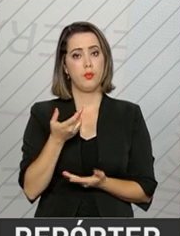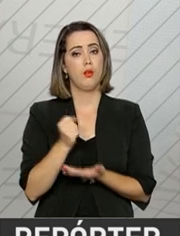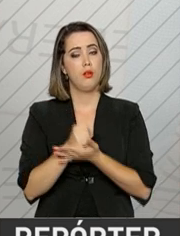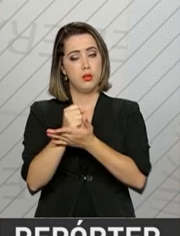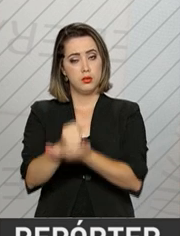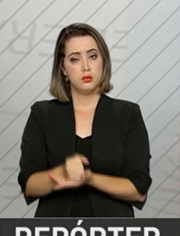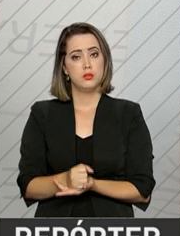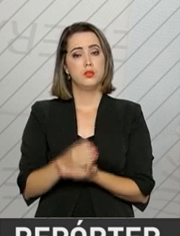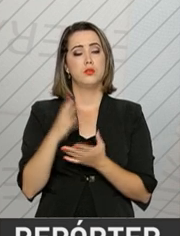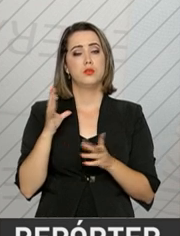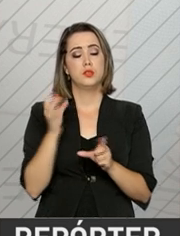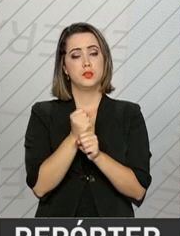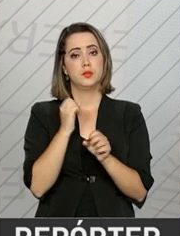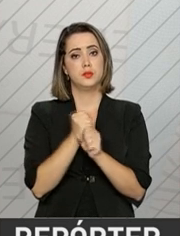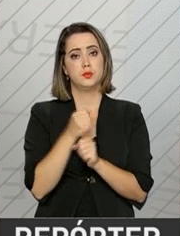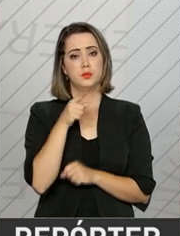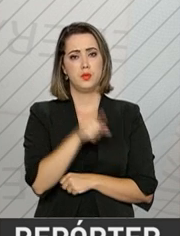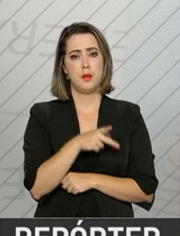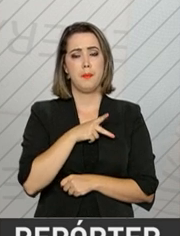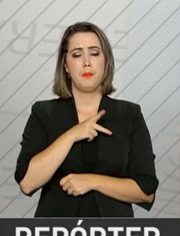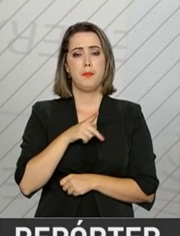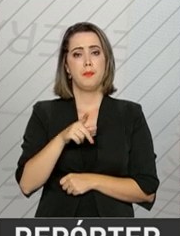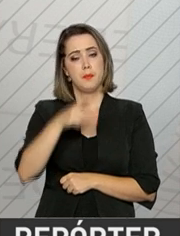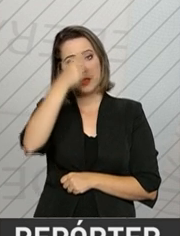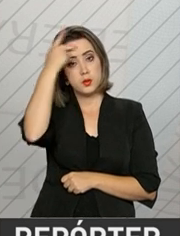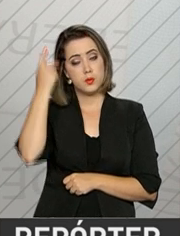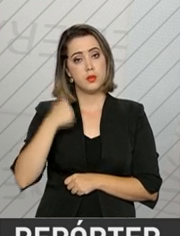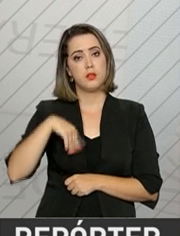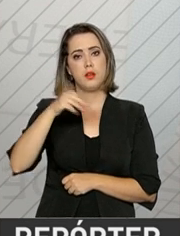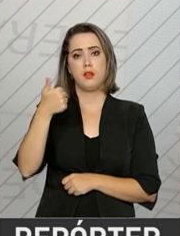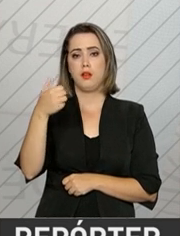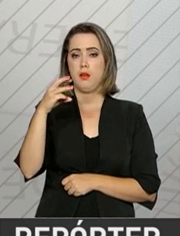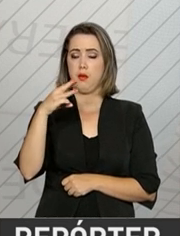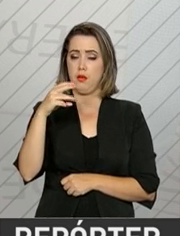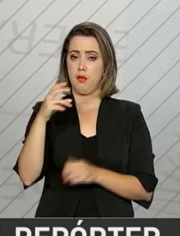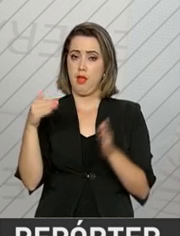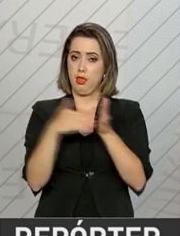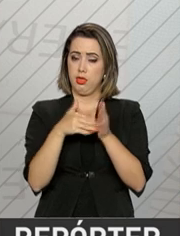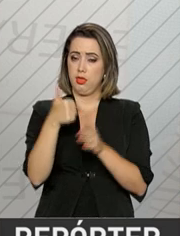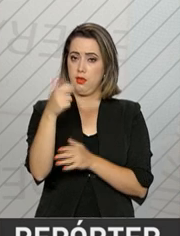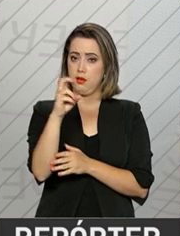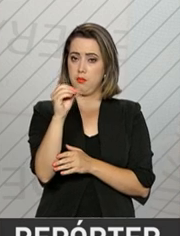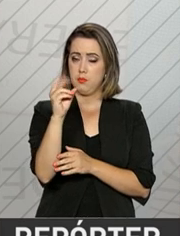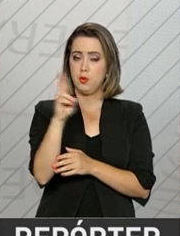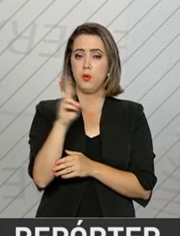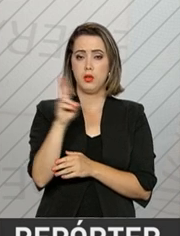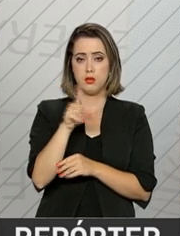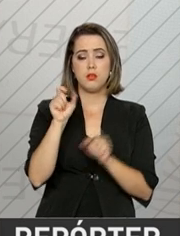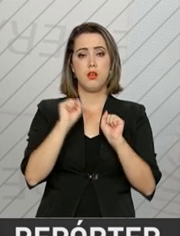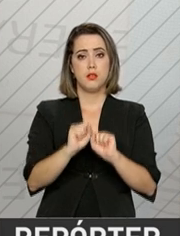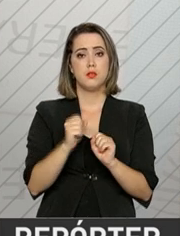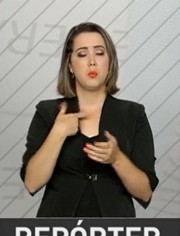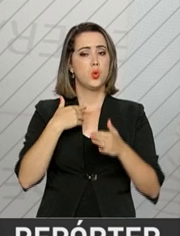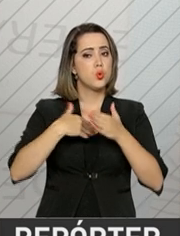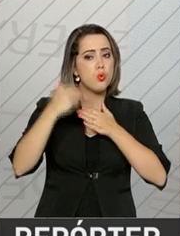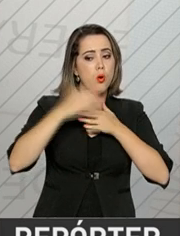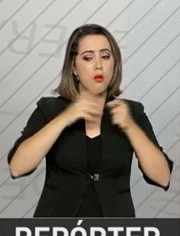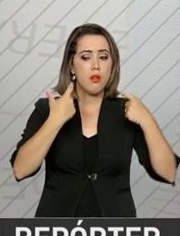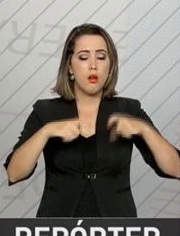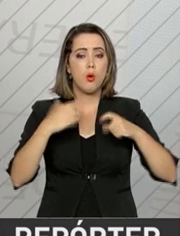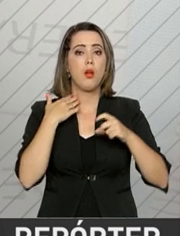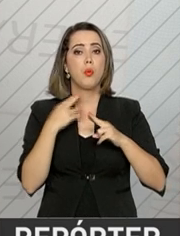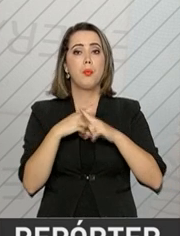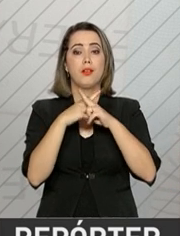disponíveis nas contas inativas. Quem tem até R$ 1.500 pode sacar na rede de autoatendimento com a senha do cartão